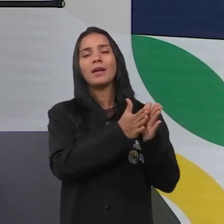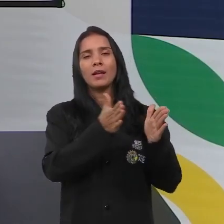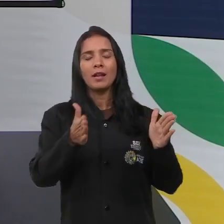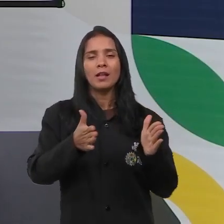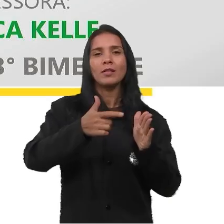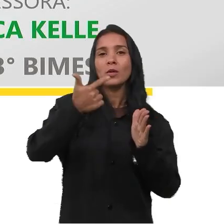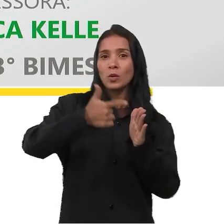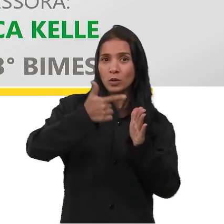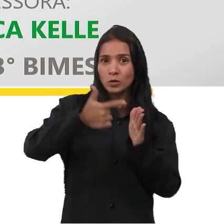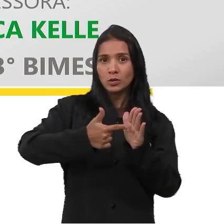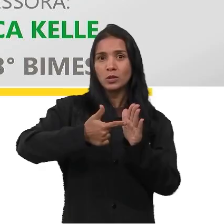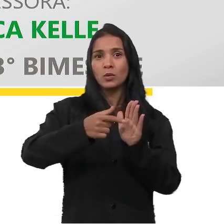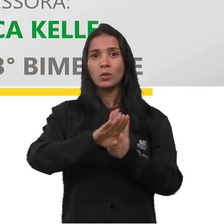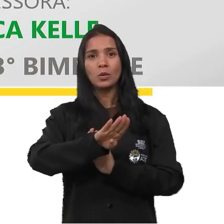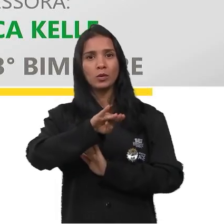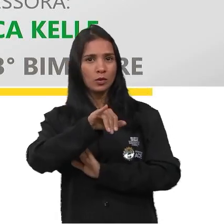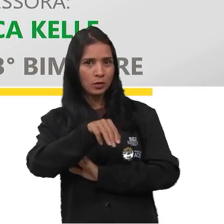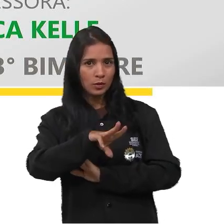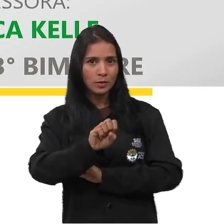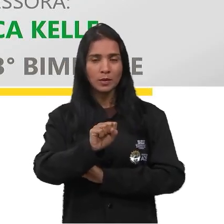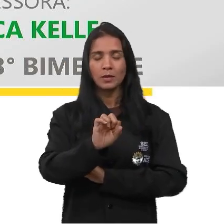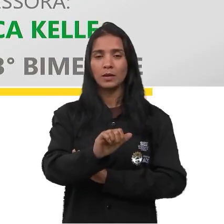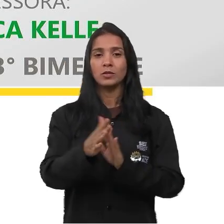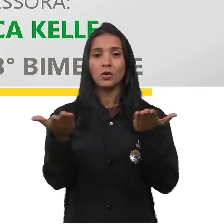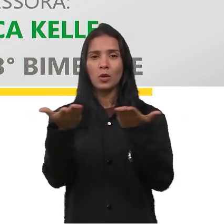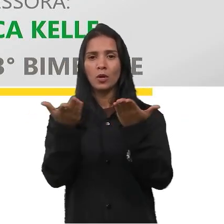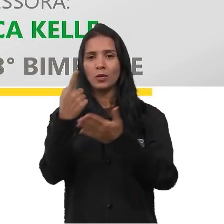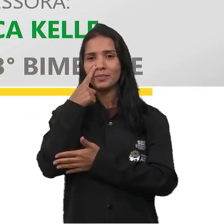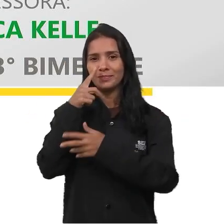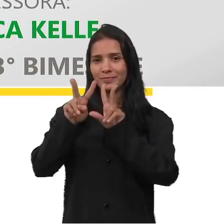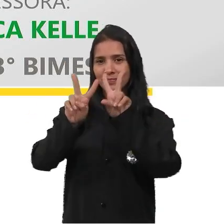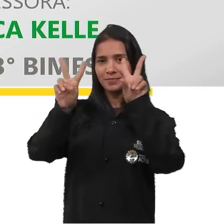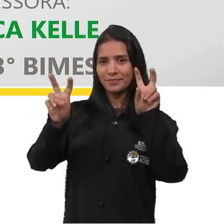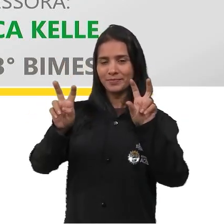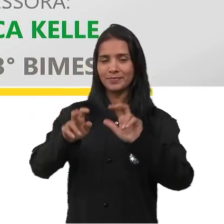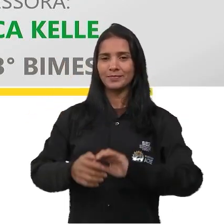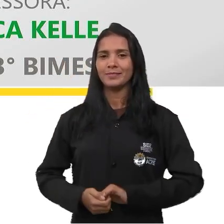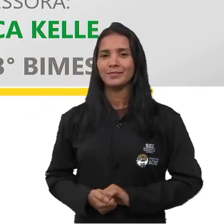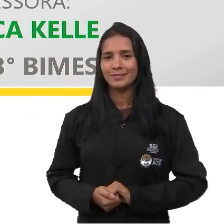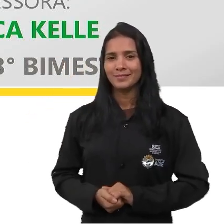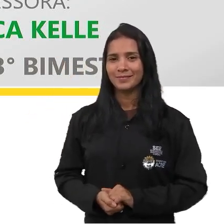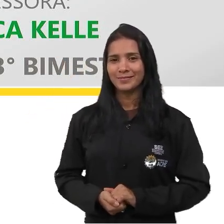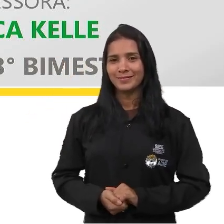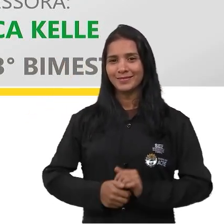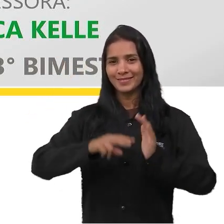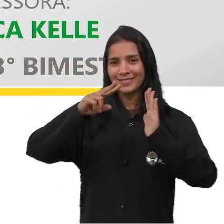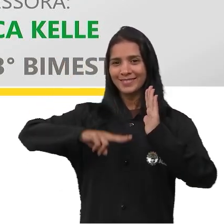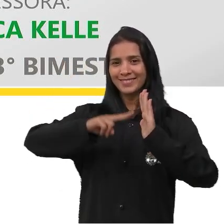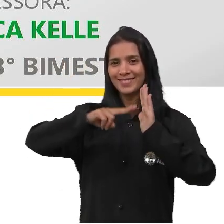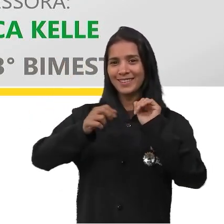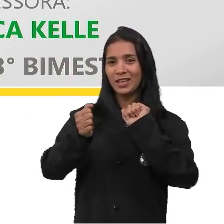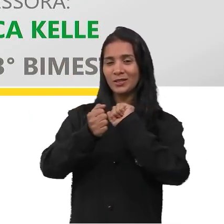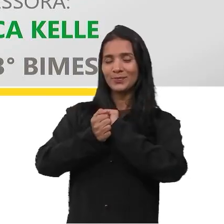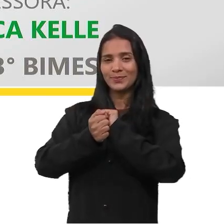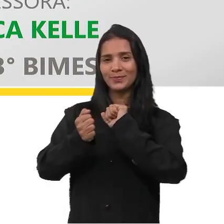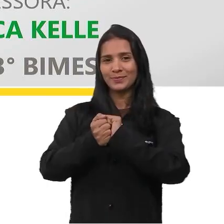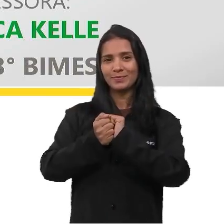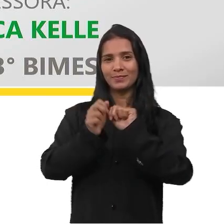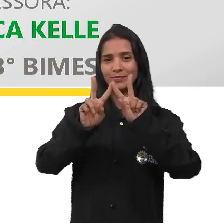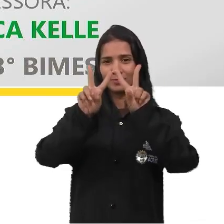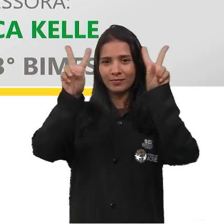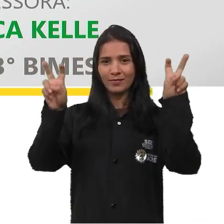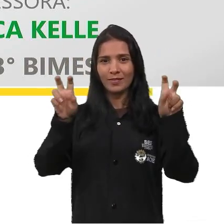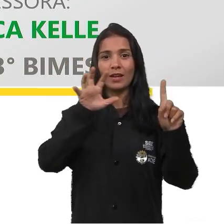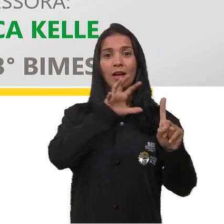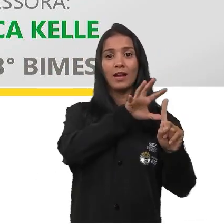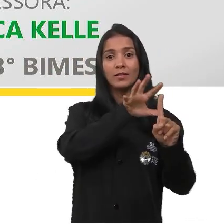tela com o tema da aula de hoje? Bom, leiam aí, junto comigo, o tema da nossa aula, a